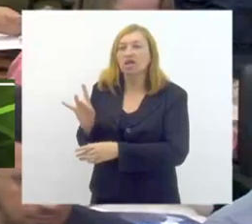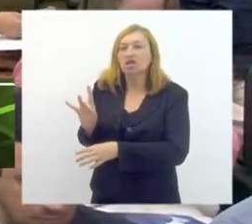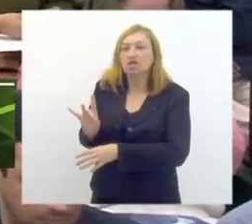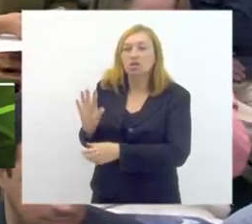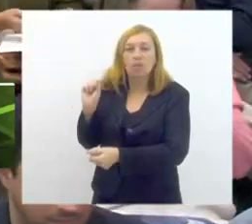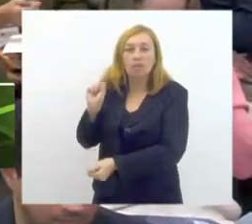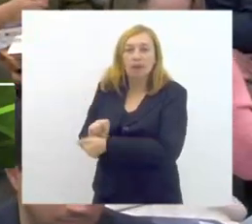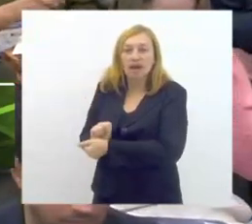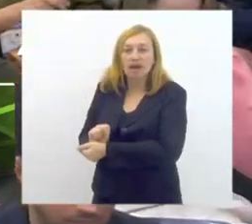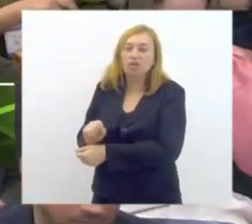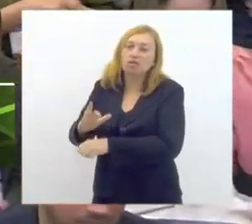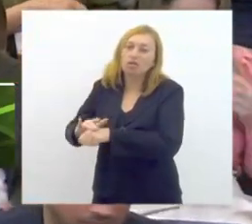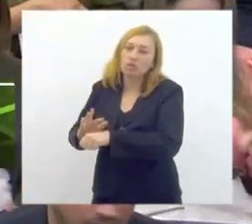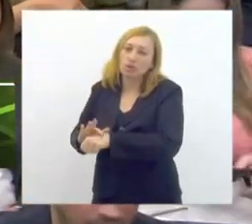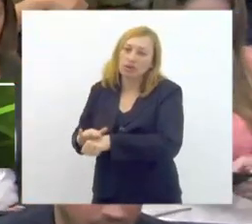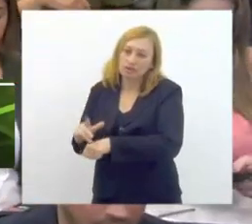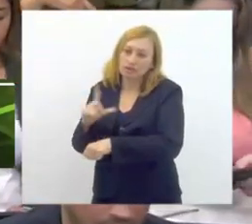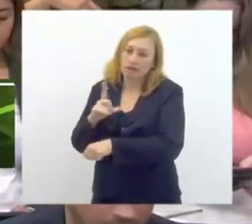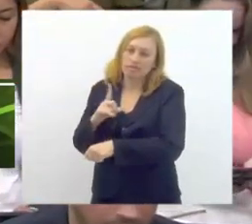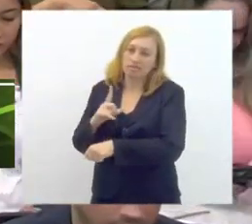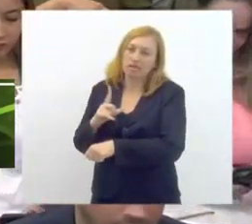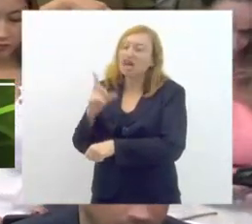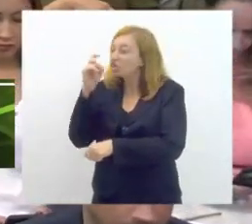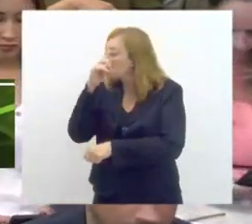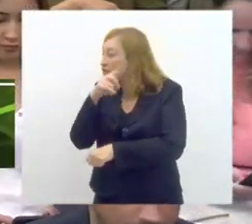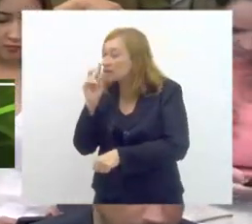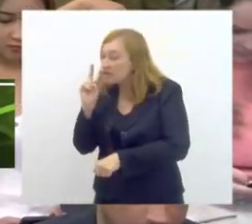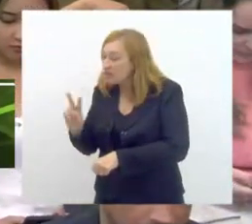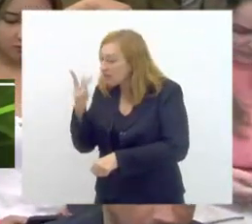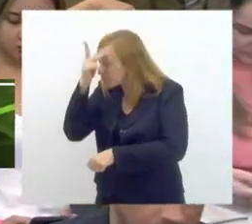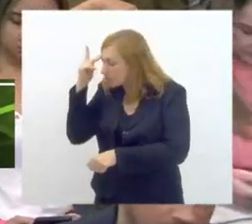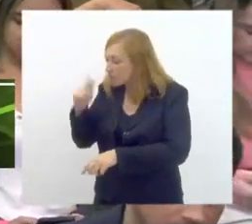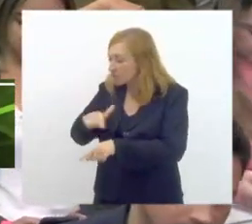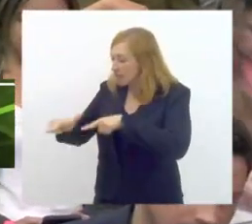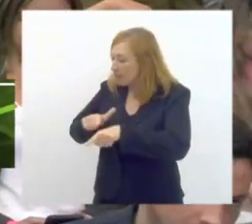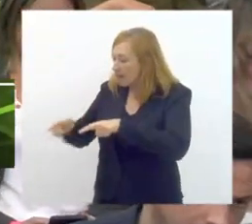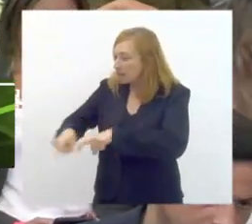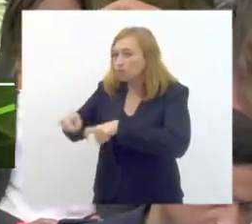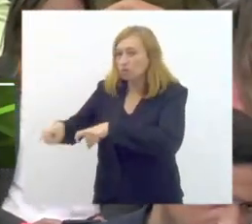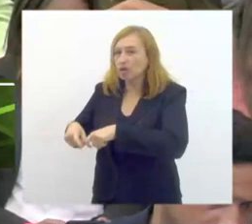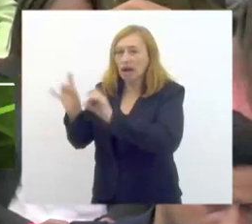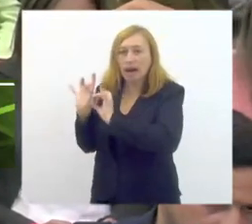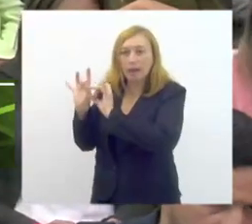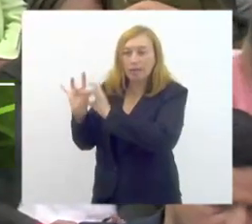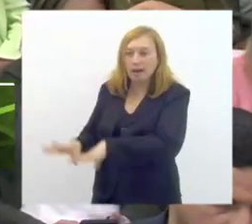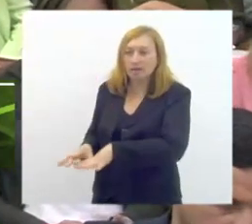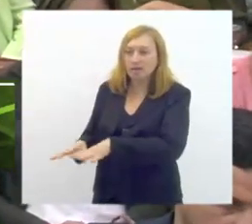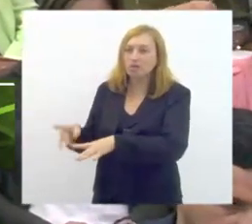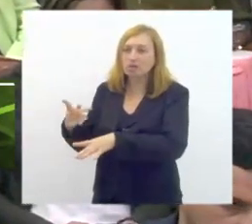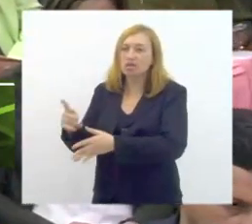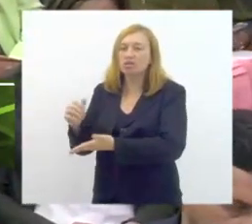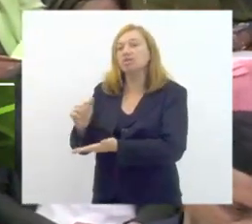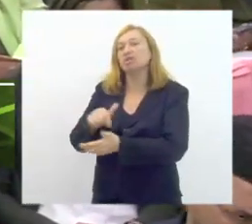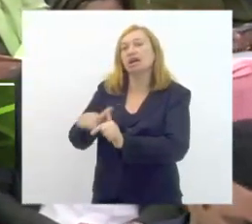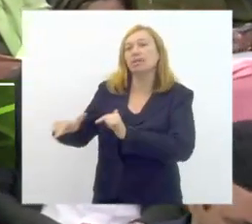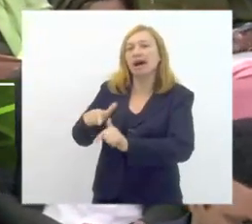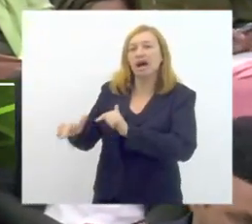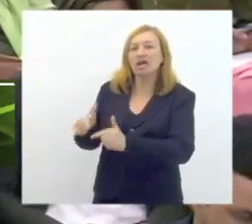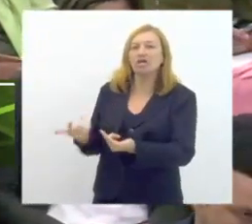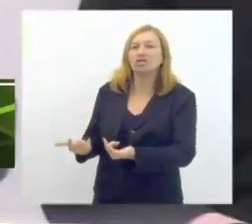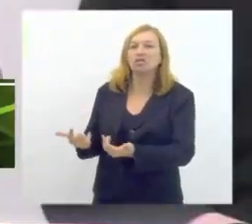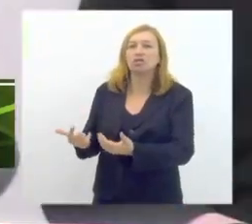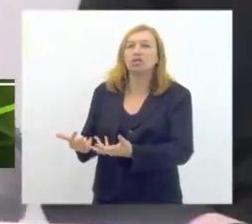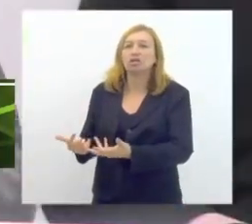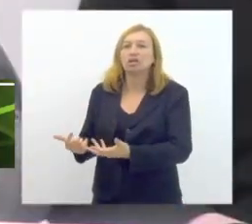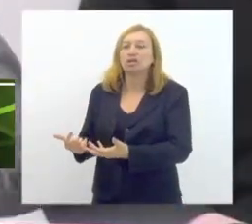doente. É muito difícil você ver uma pessoa que trabalha no campo deixar o seu afazer, deixar um curral de leite, deixar